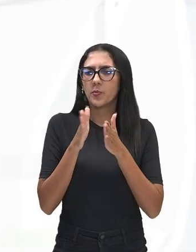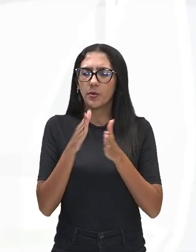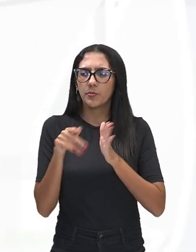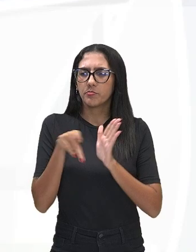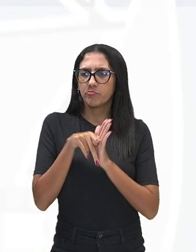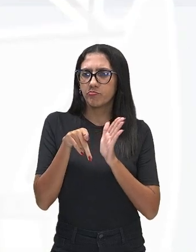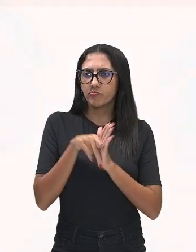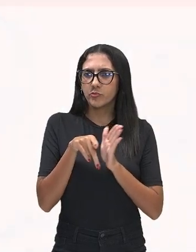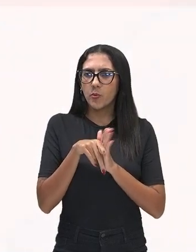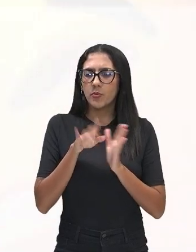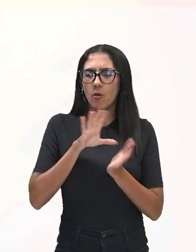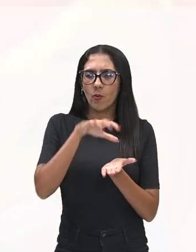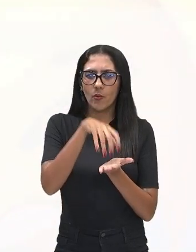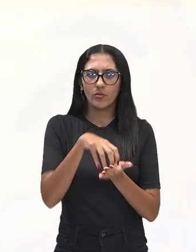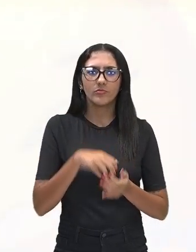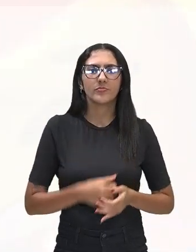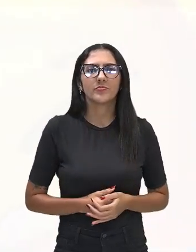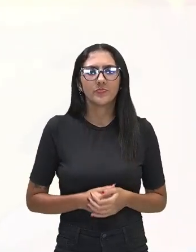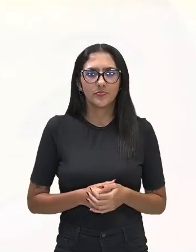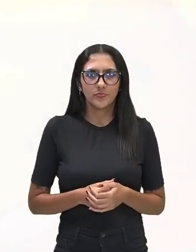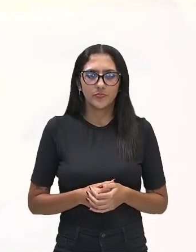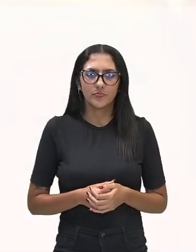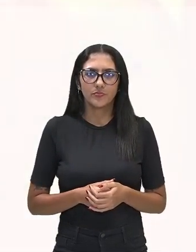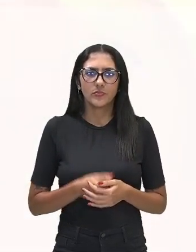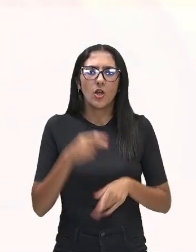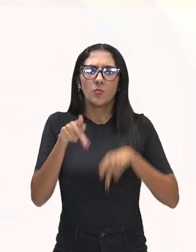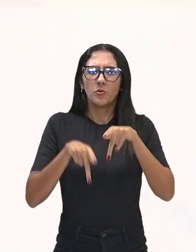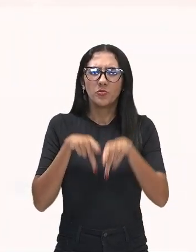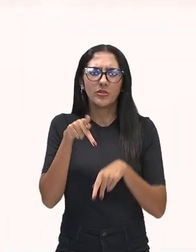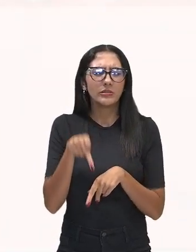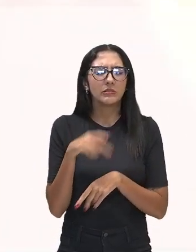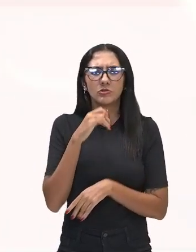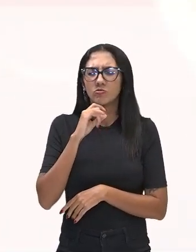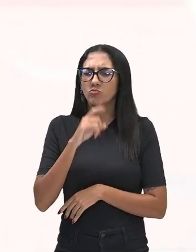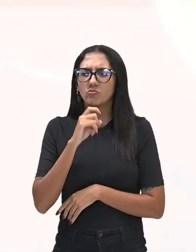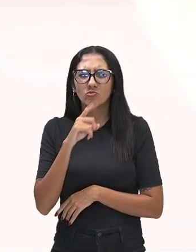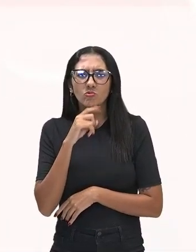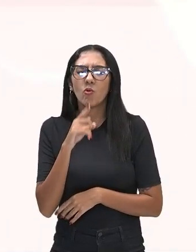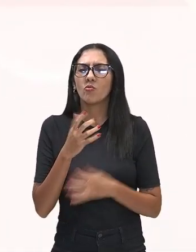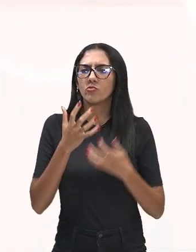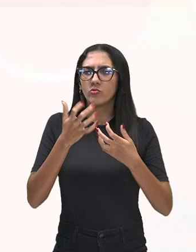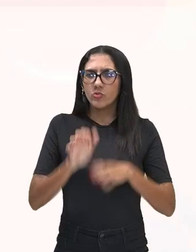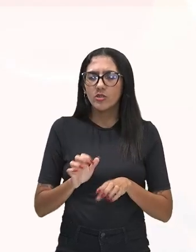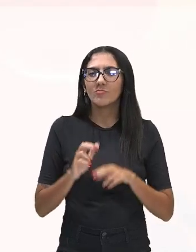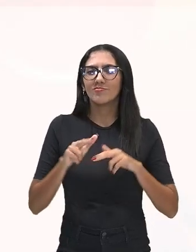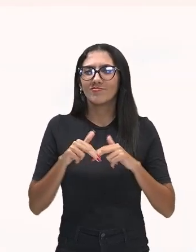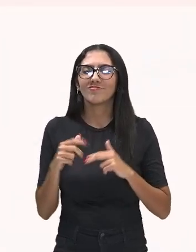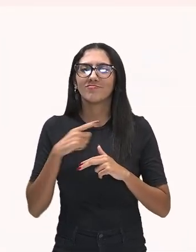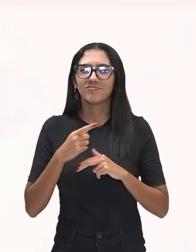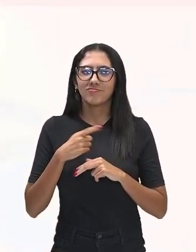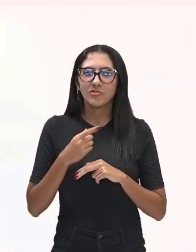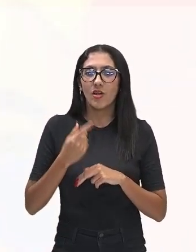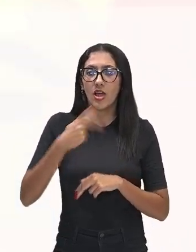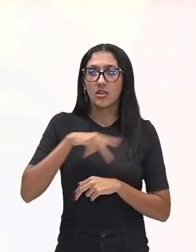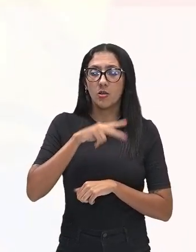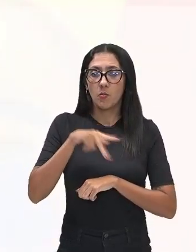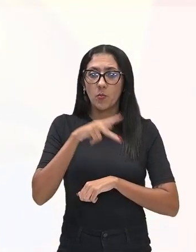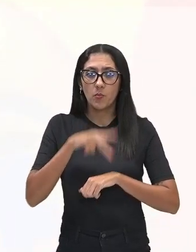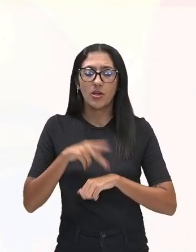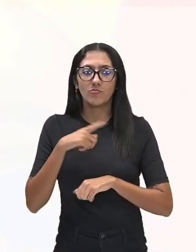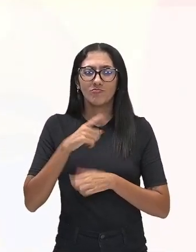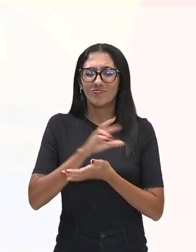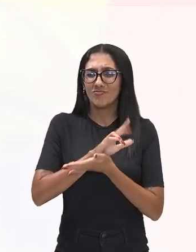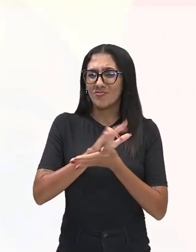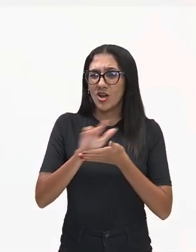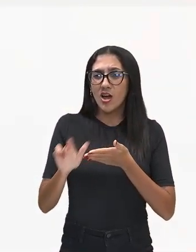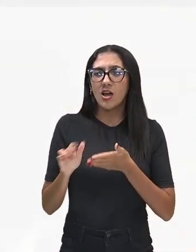país. Inicialmente, a população resistiu às vacinas, o que infelizmente levou o país a novas epidemias por alguns